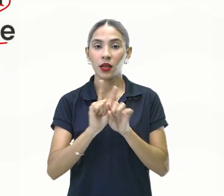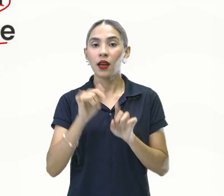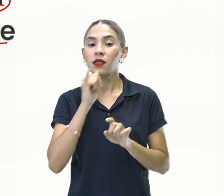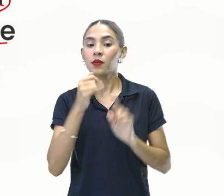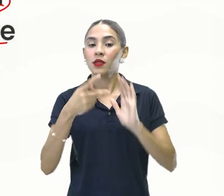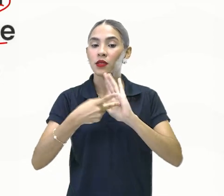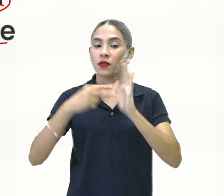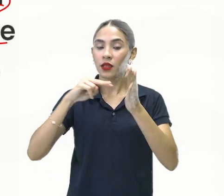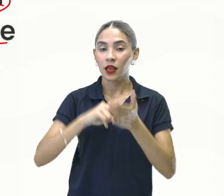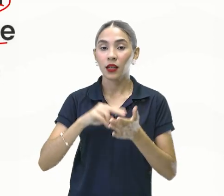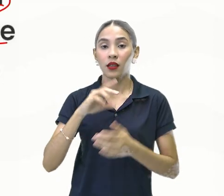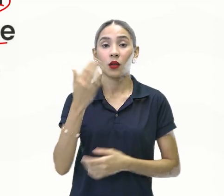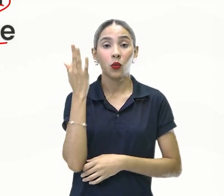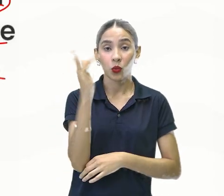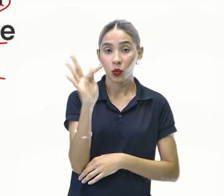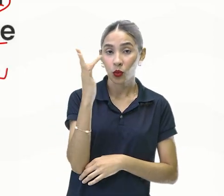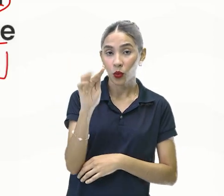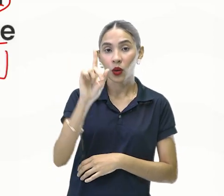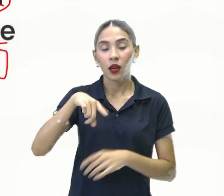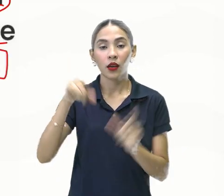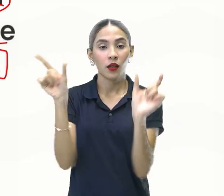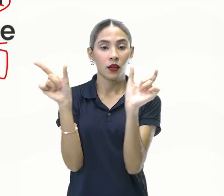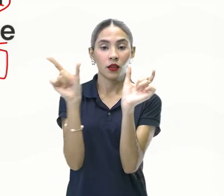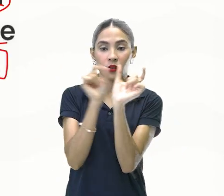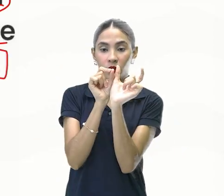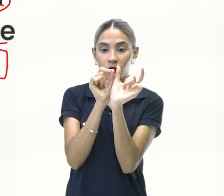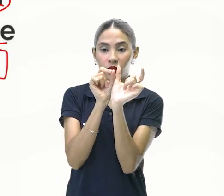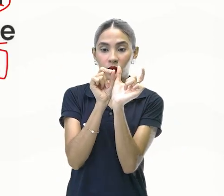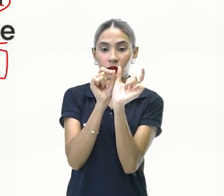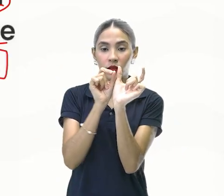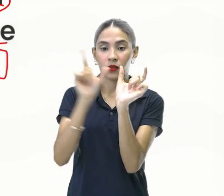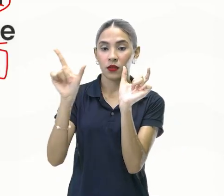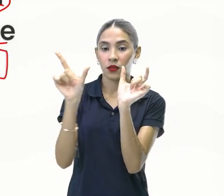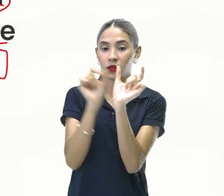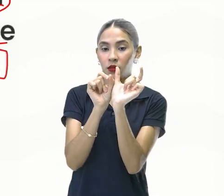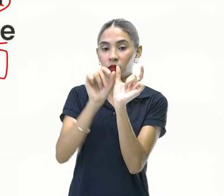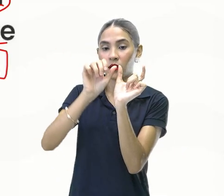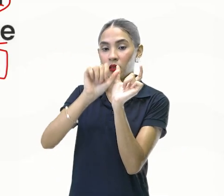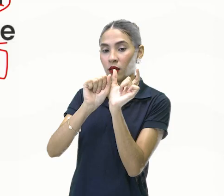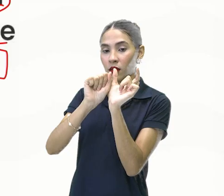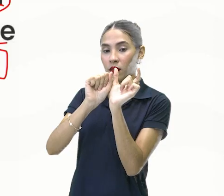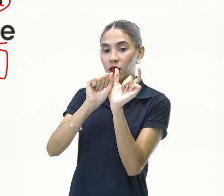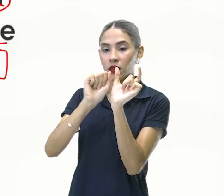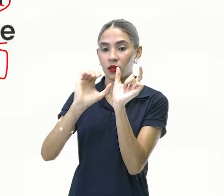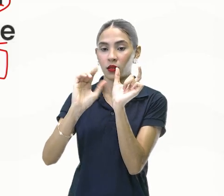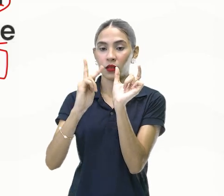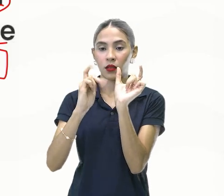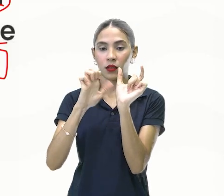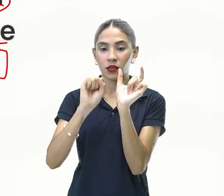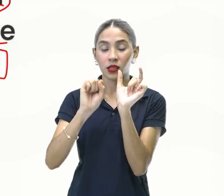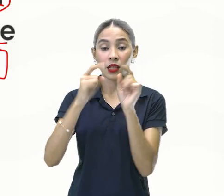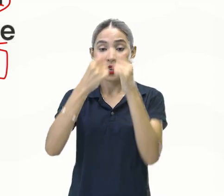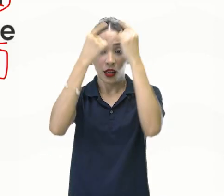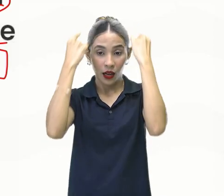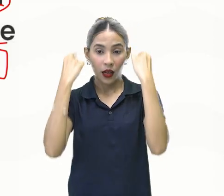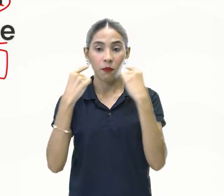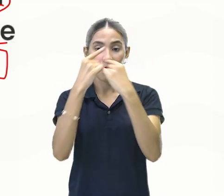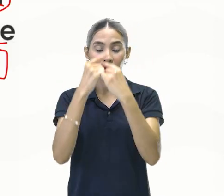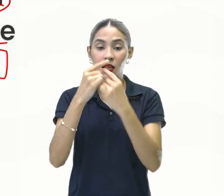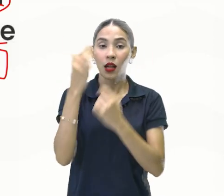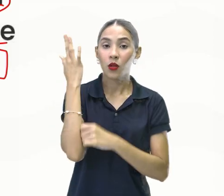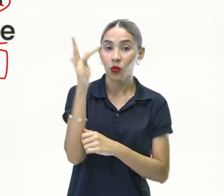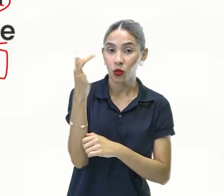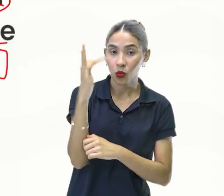além de significar dor, ela é um sufixo, tá? Ó, ela vai ser acrescida a head, que é cabeça, headaches, dor de